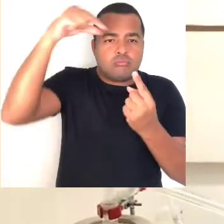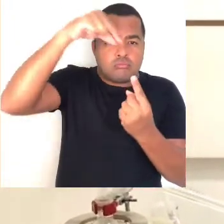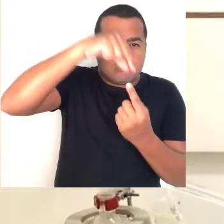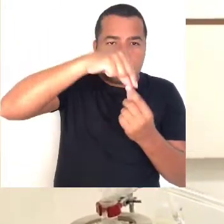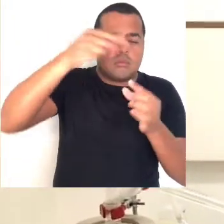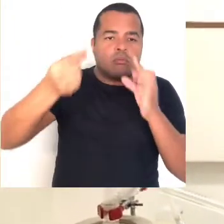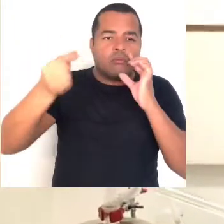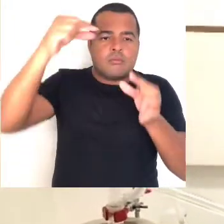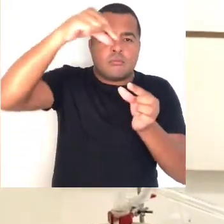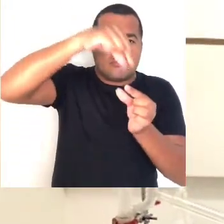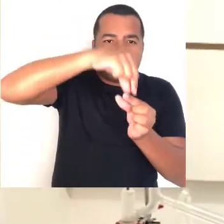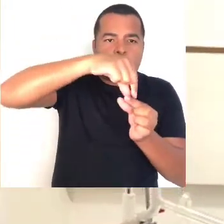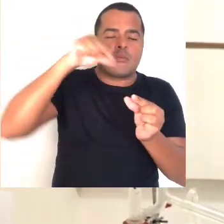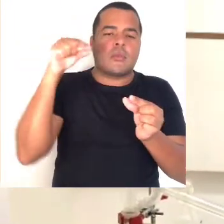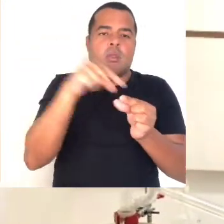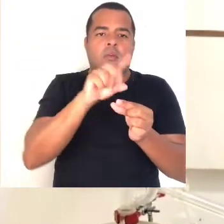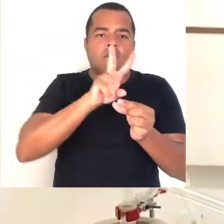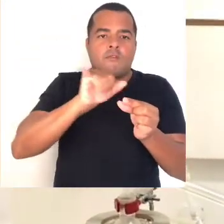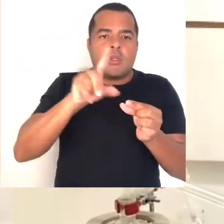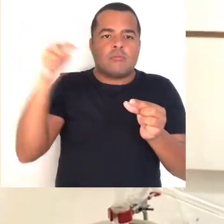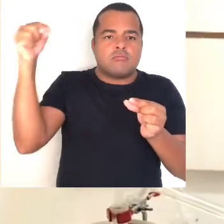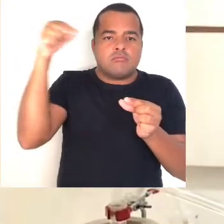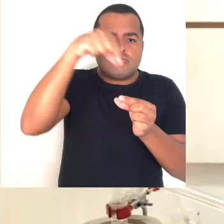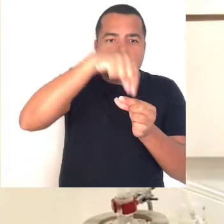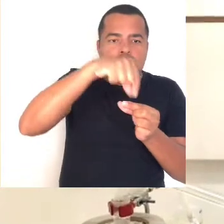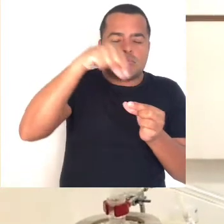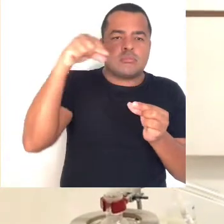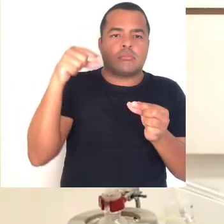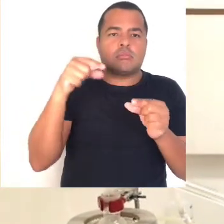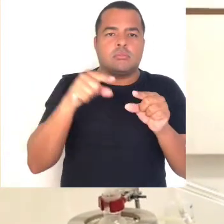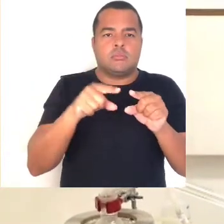terpibutanol, perdão. Então eu vou colocar aqui